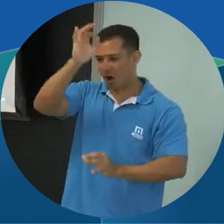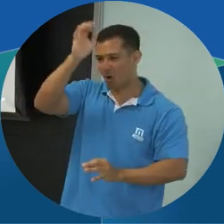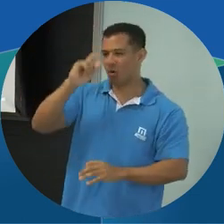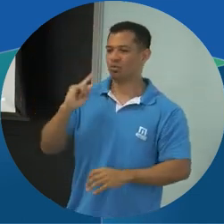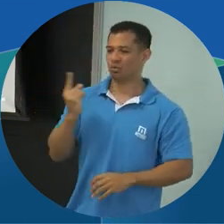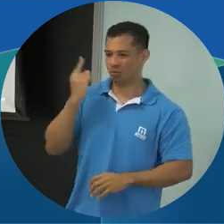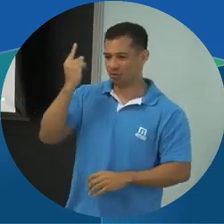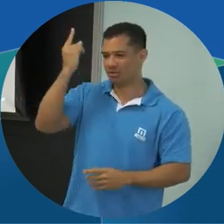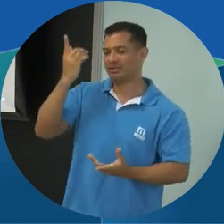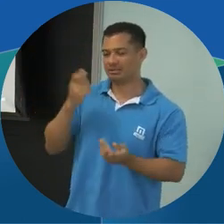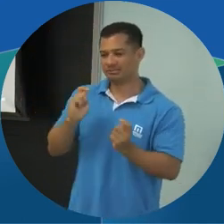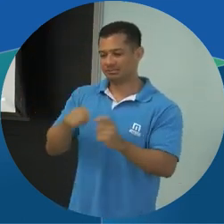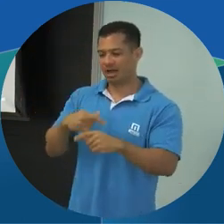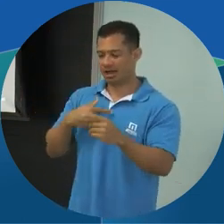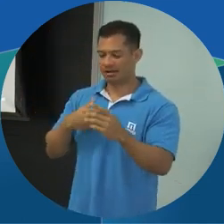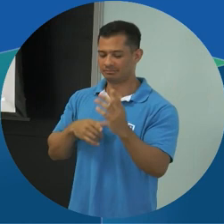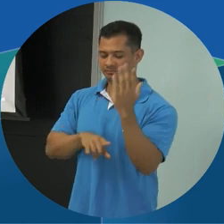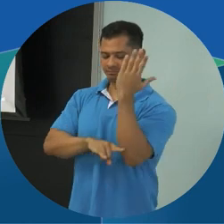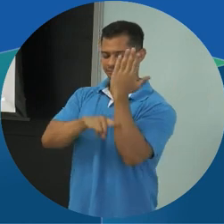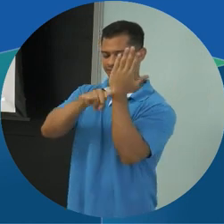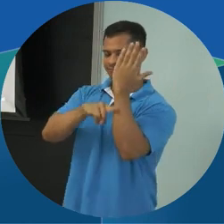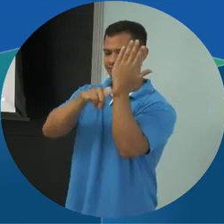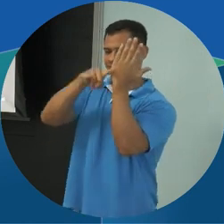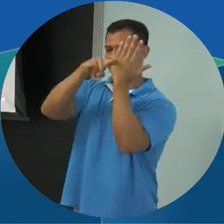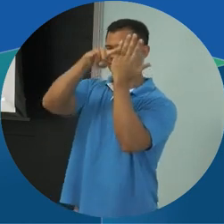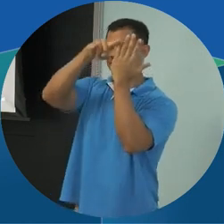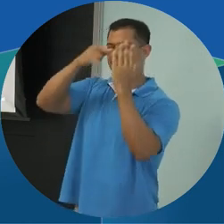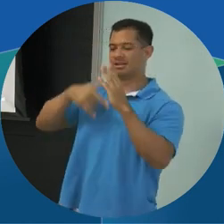equipamento mecanizado. Então ele pode ser